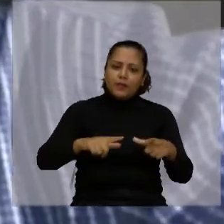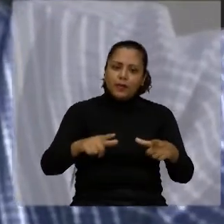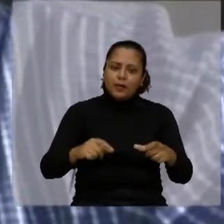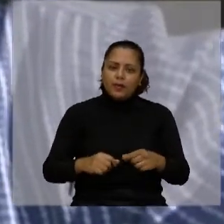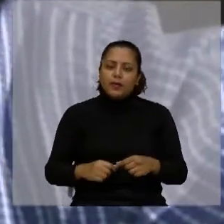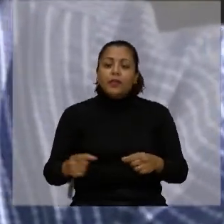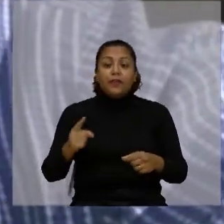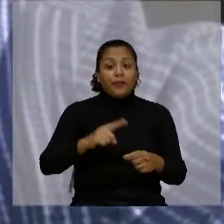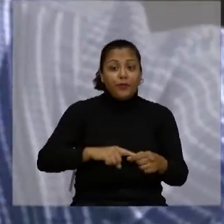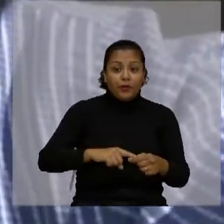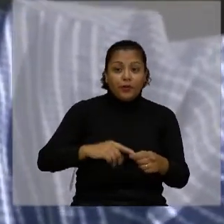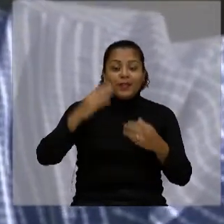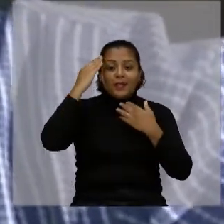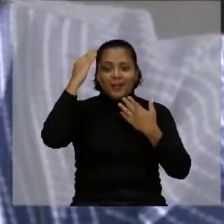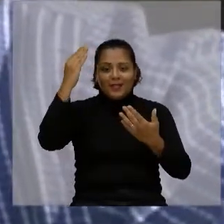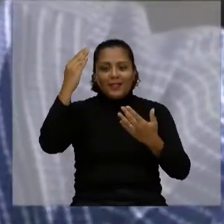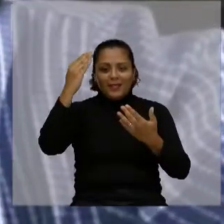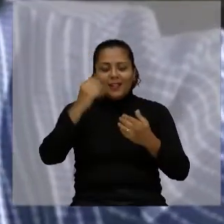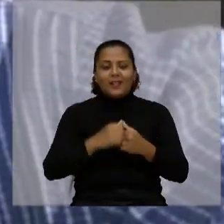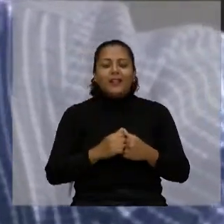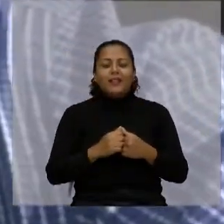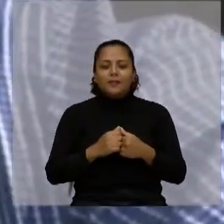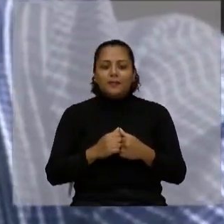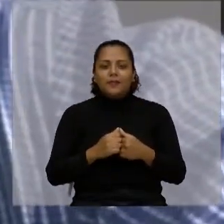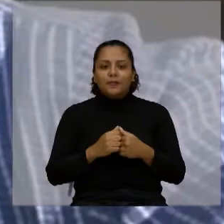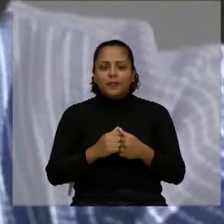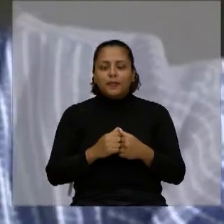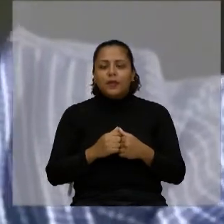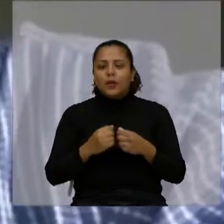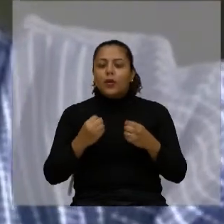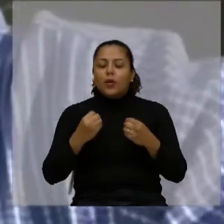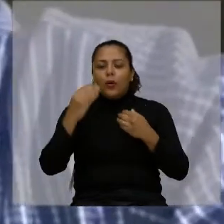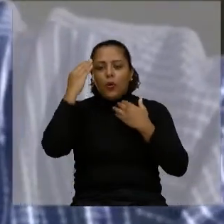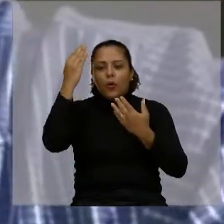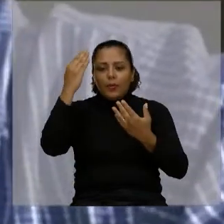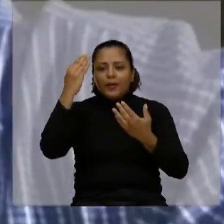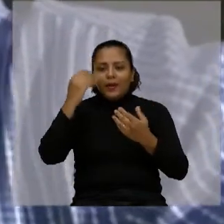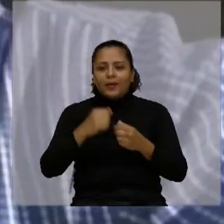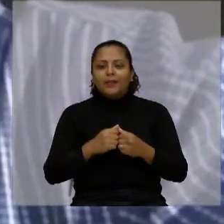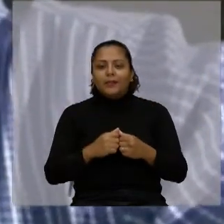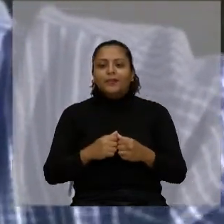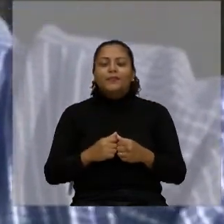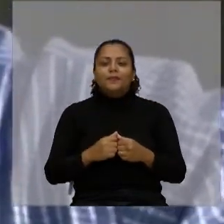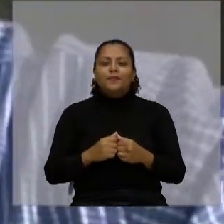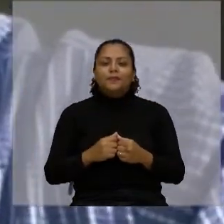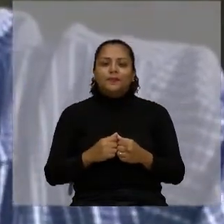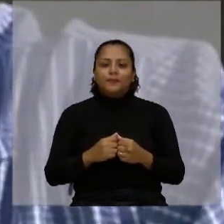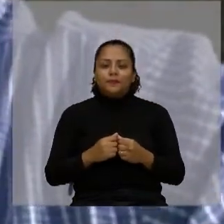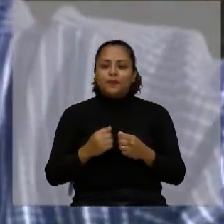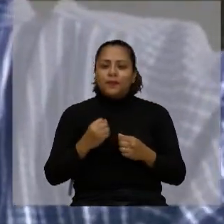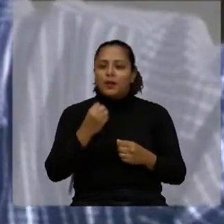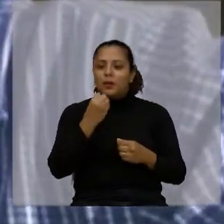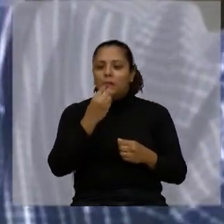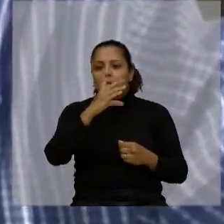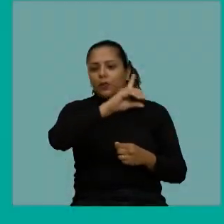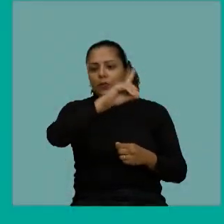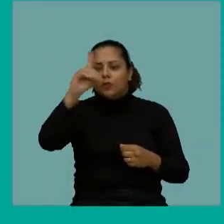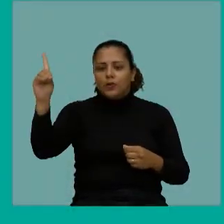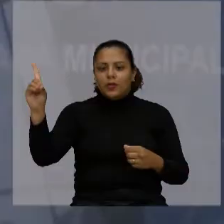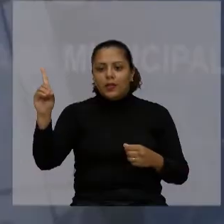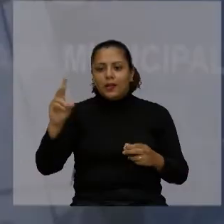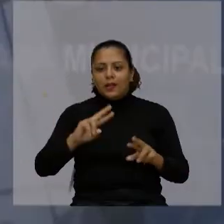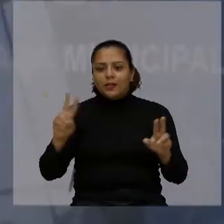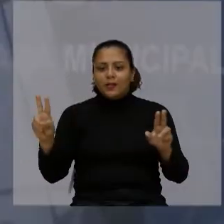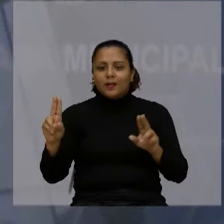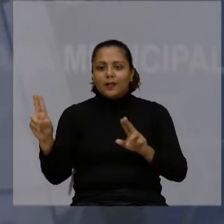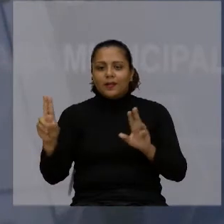e agradece, porque é assim que funciona. Gratidão por atender mais um pedido da nossa comunidade. Bom dia, pessoal. Ótima semana.